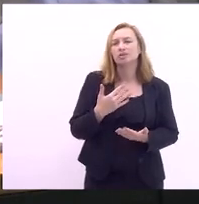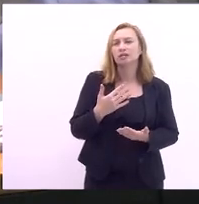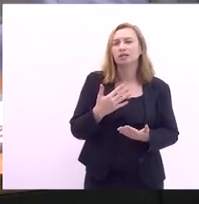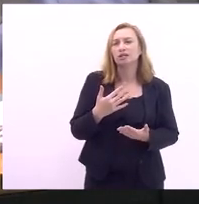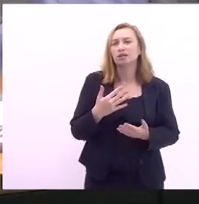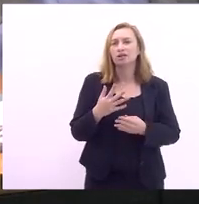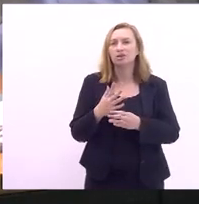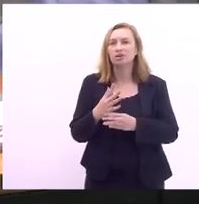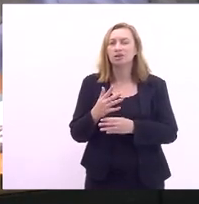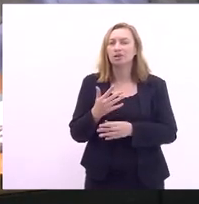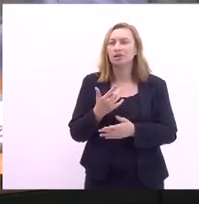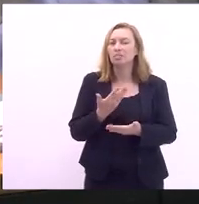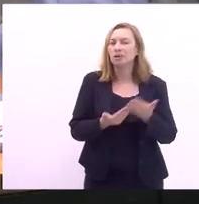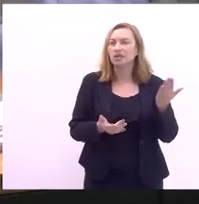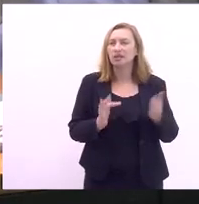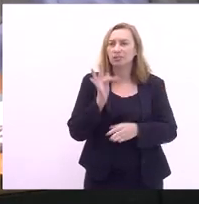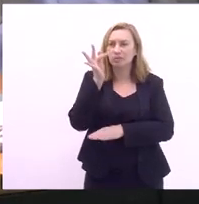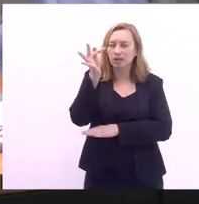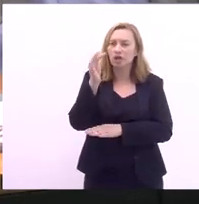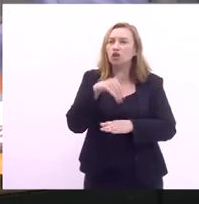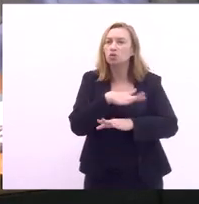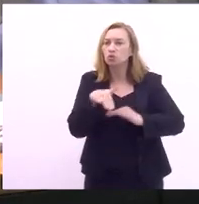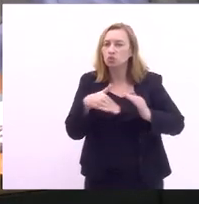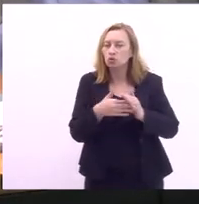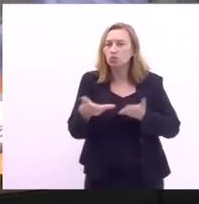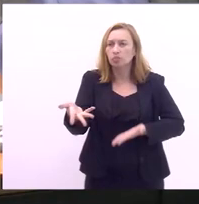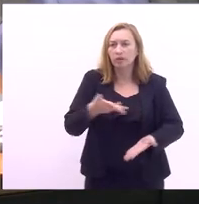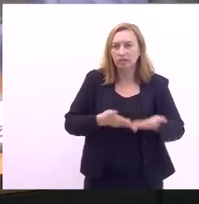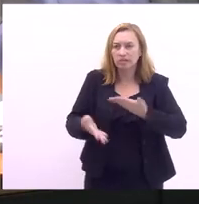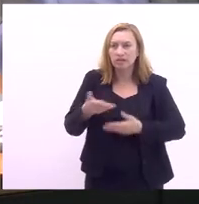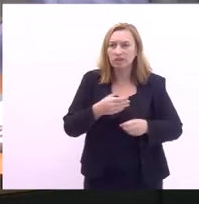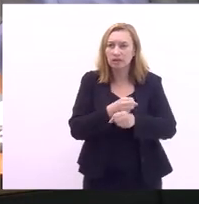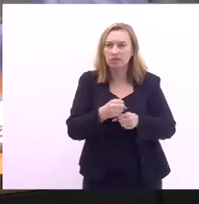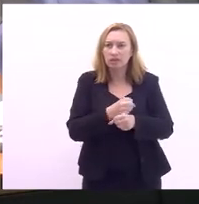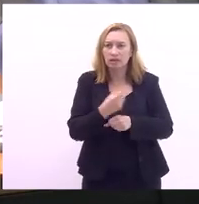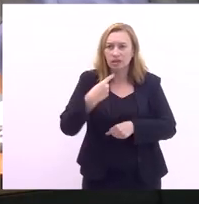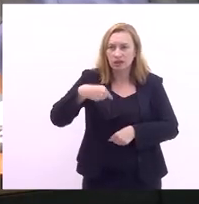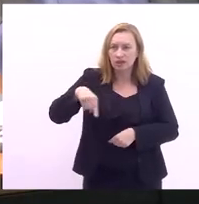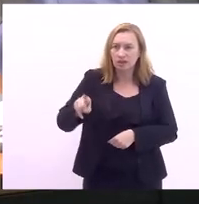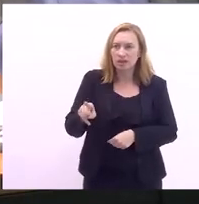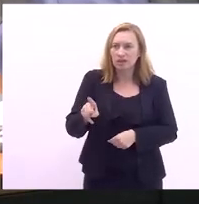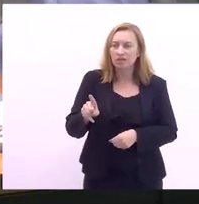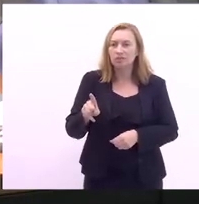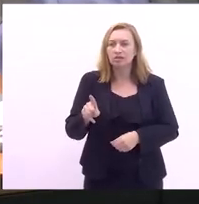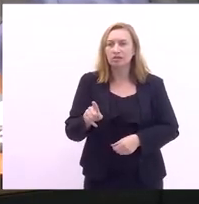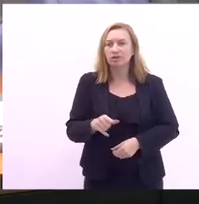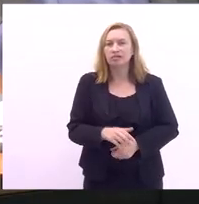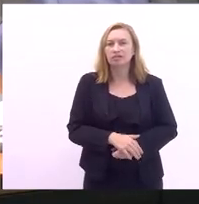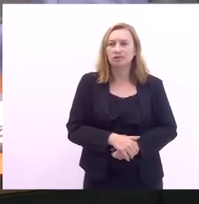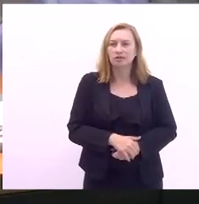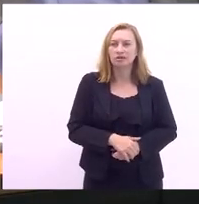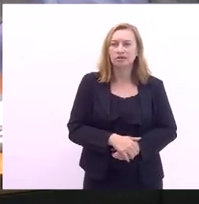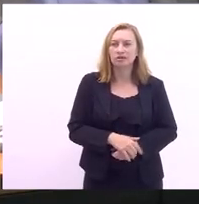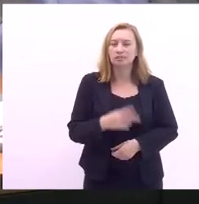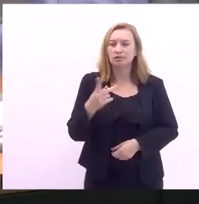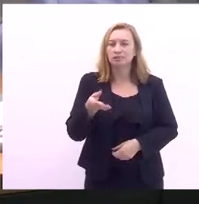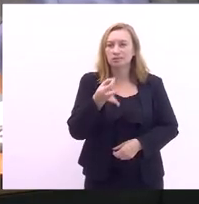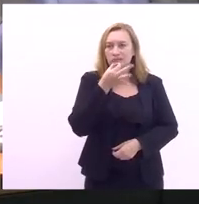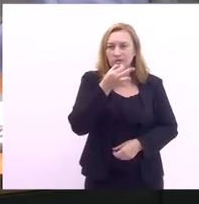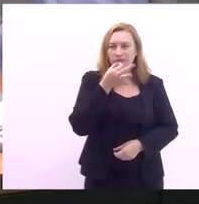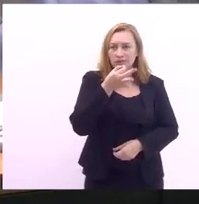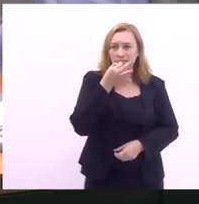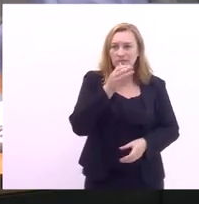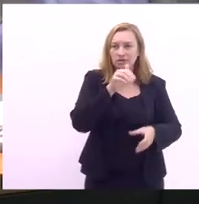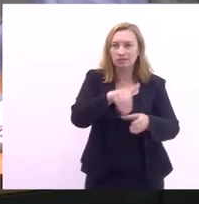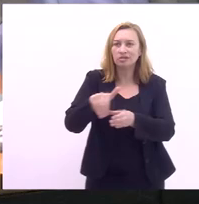tem que ser de todos. Todos têm o dever desse ano ir lá manifestar a sua opinião através